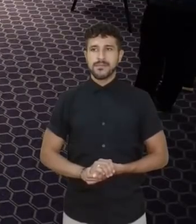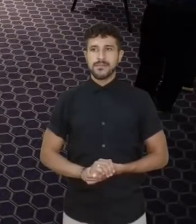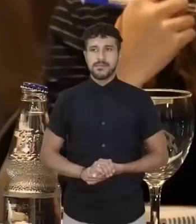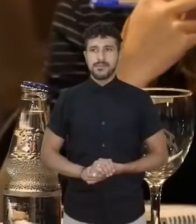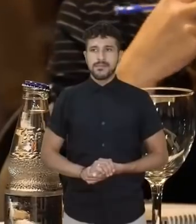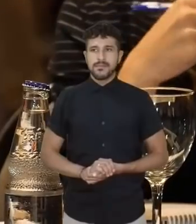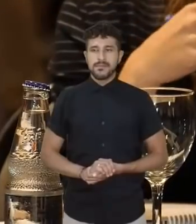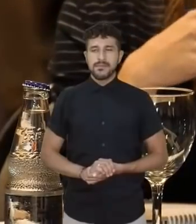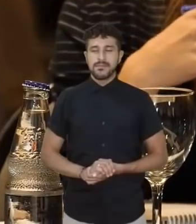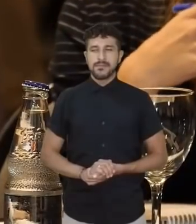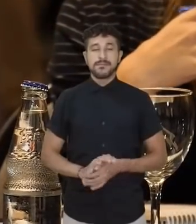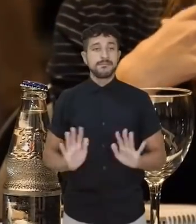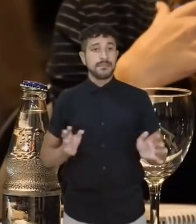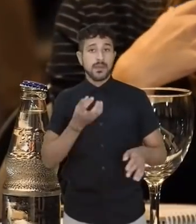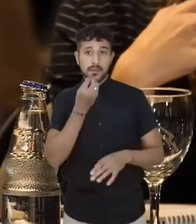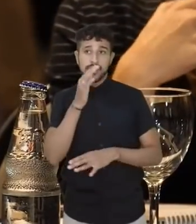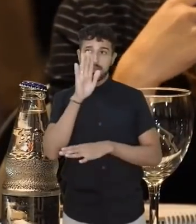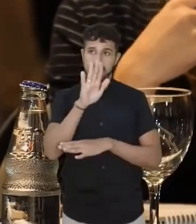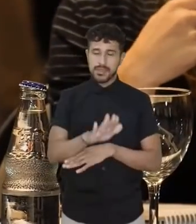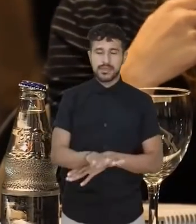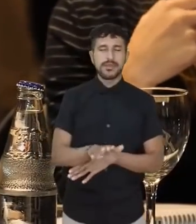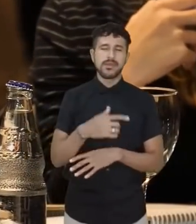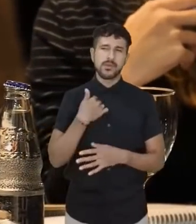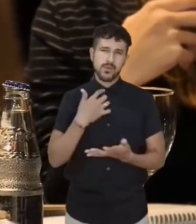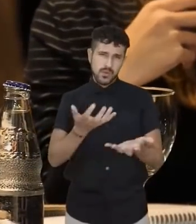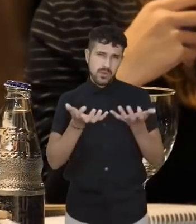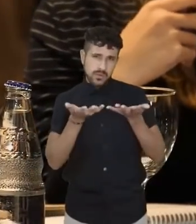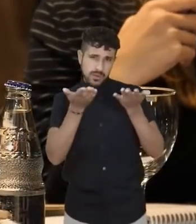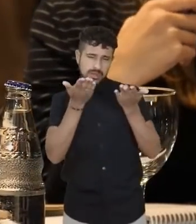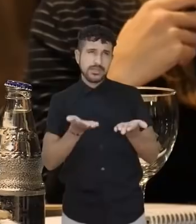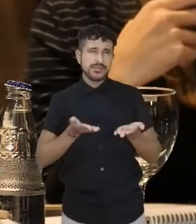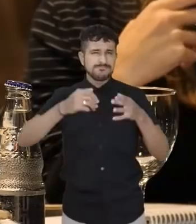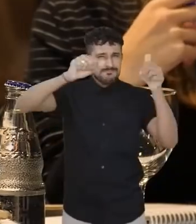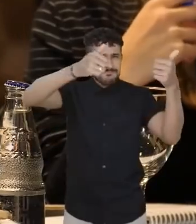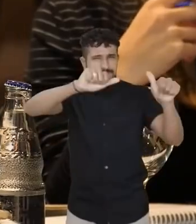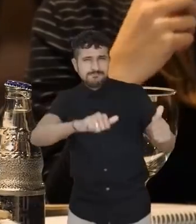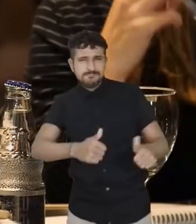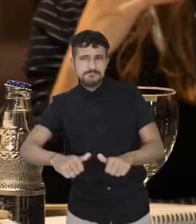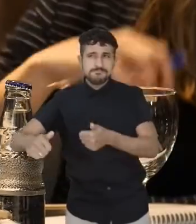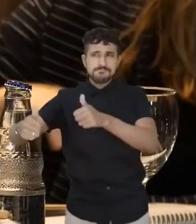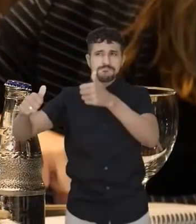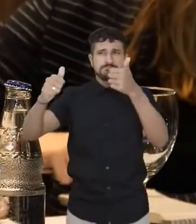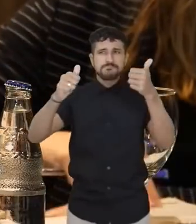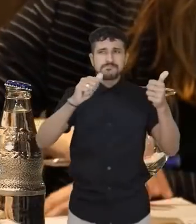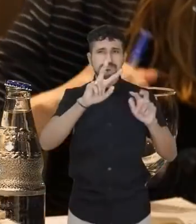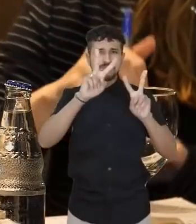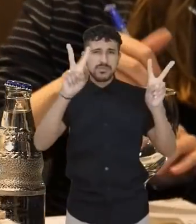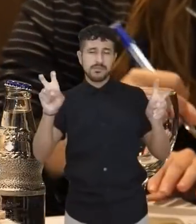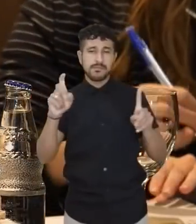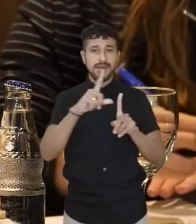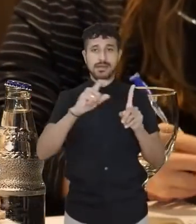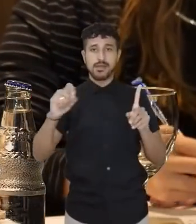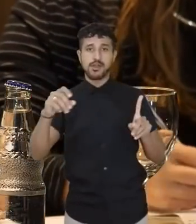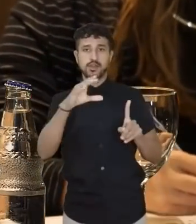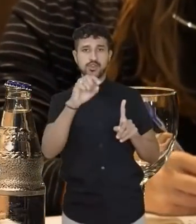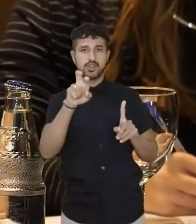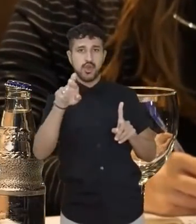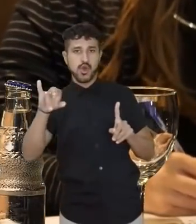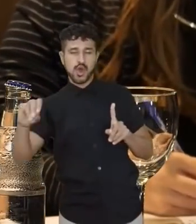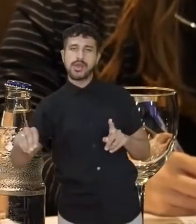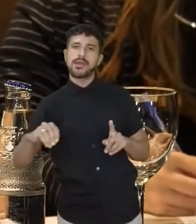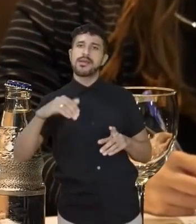Boa tarde. Presidente, eu queria que a senhora fizesse uma avaliação por favor, da saída do Dória da corrida eleitoral, que impacto isso pode